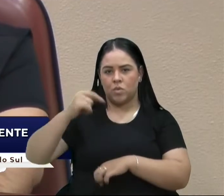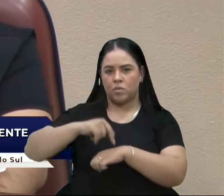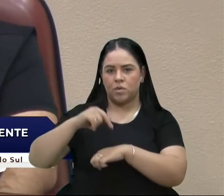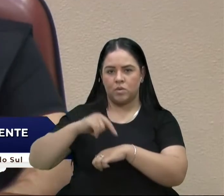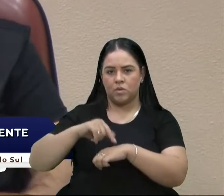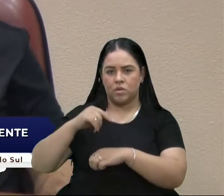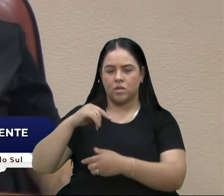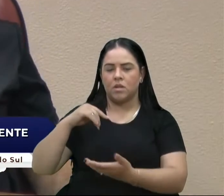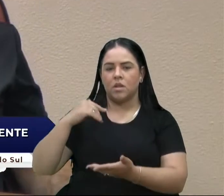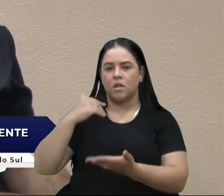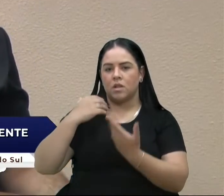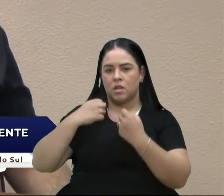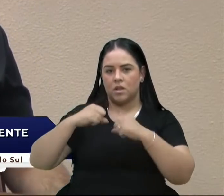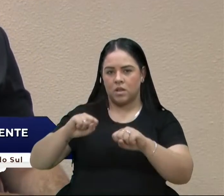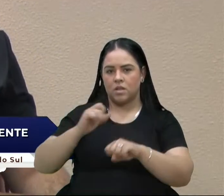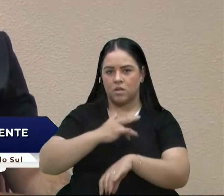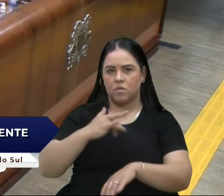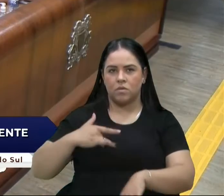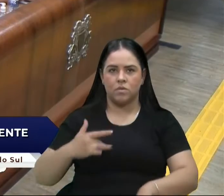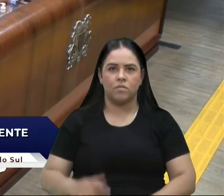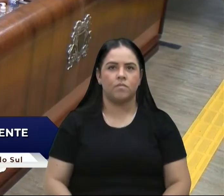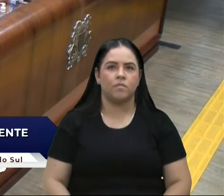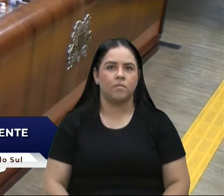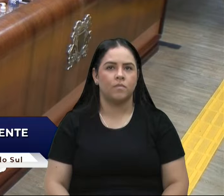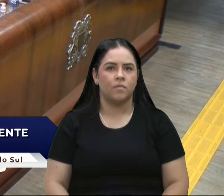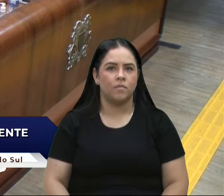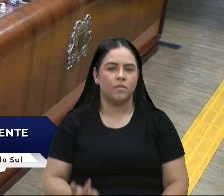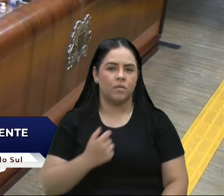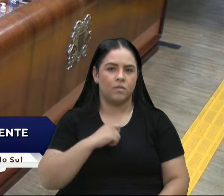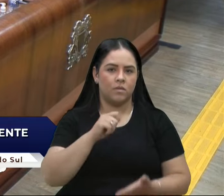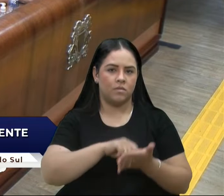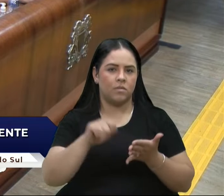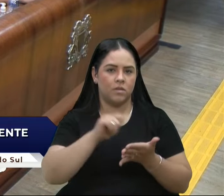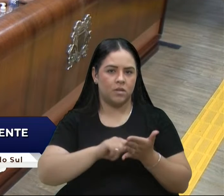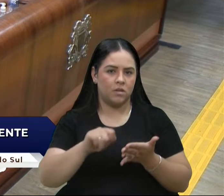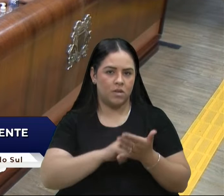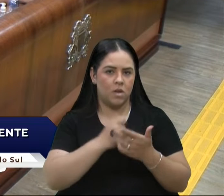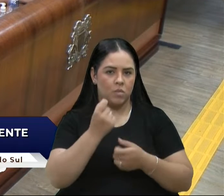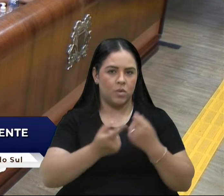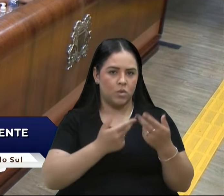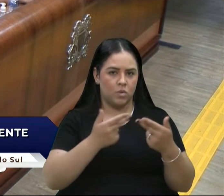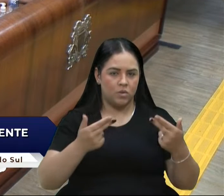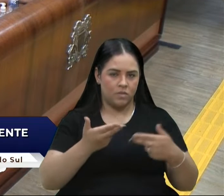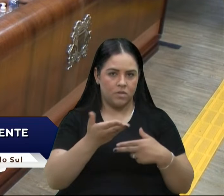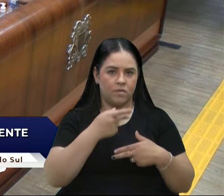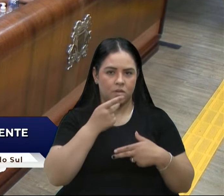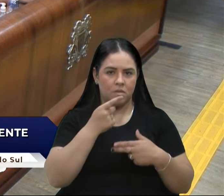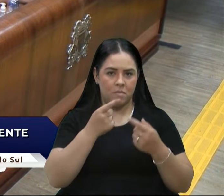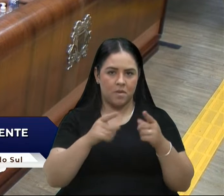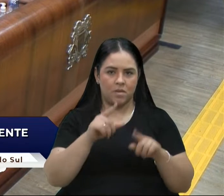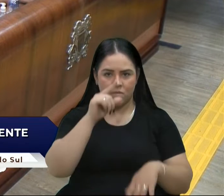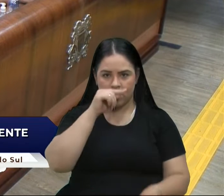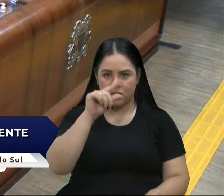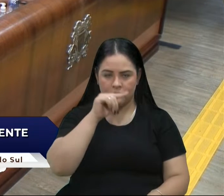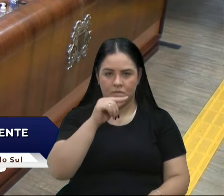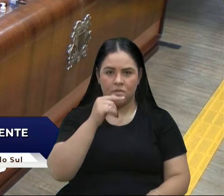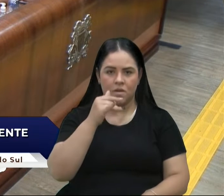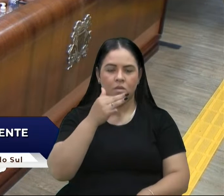Saúde. Eu fiz alguns registros enquanto que vocês falavam e, infelizmente, o vereador Fantinel se